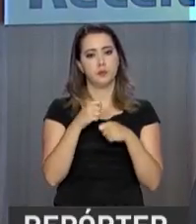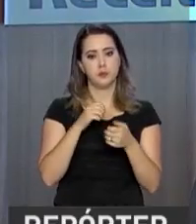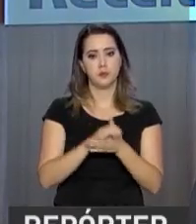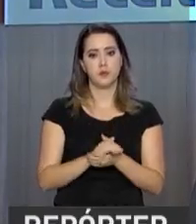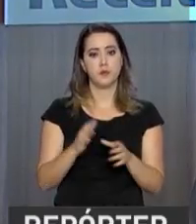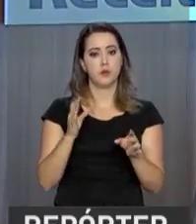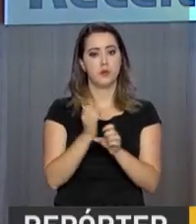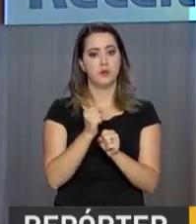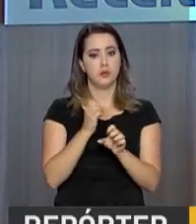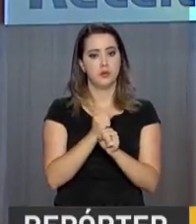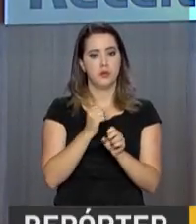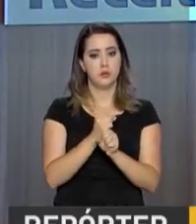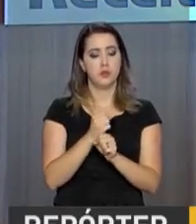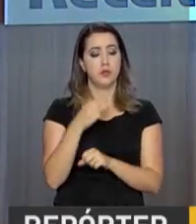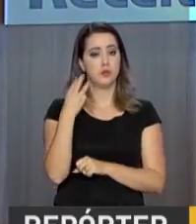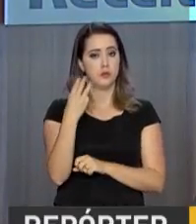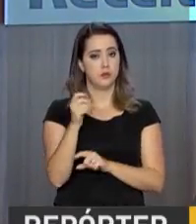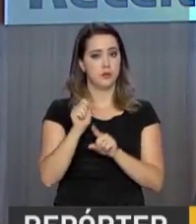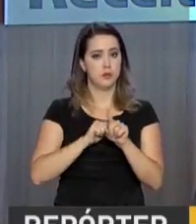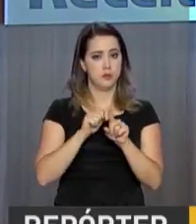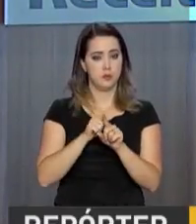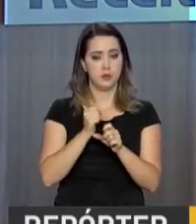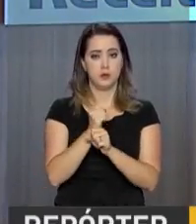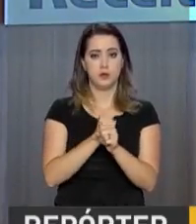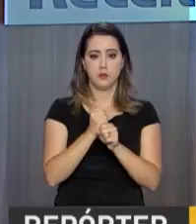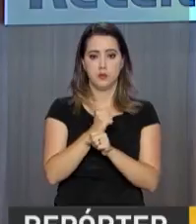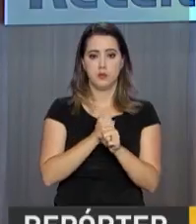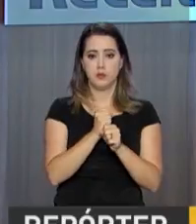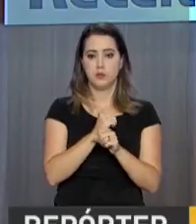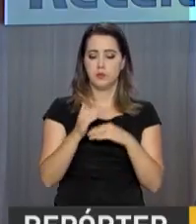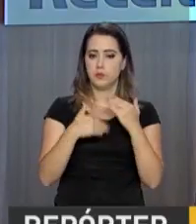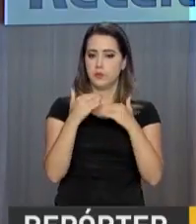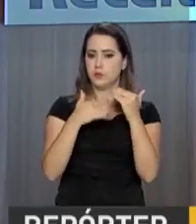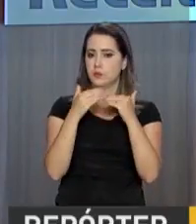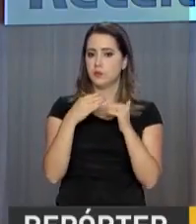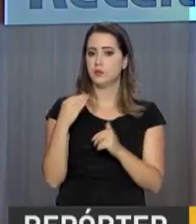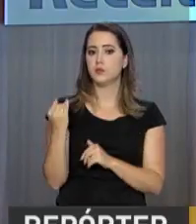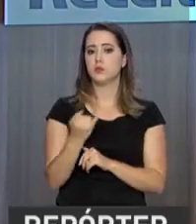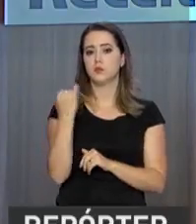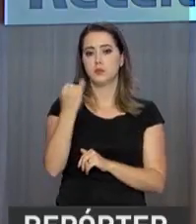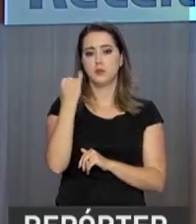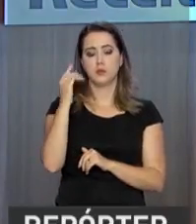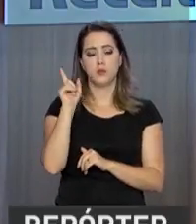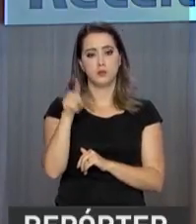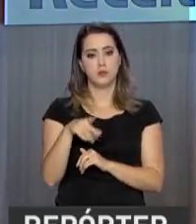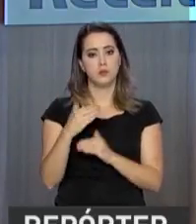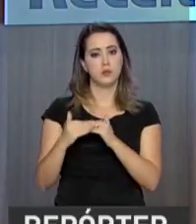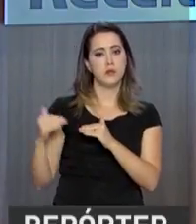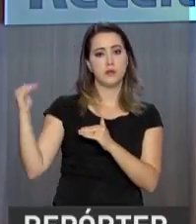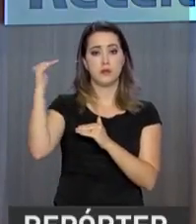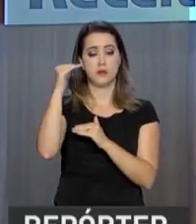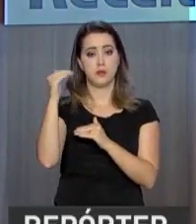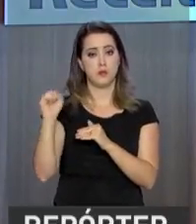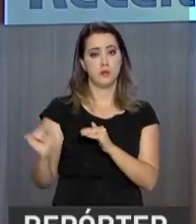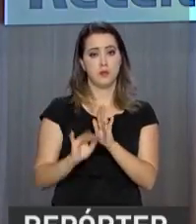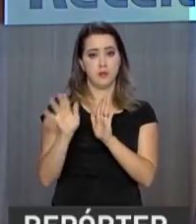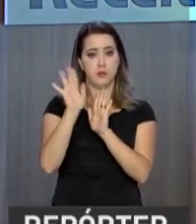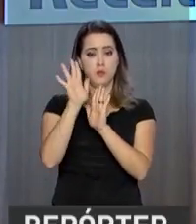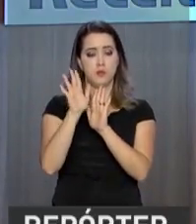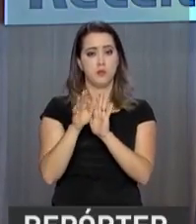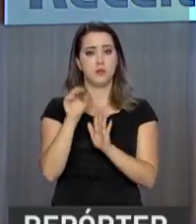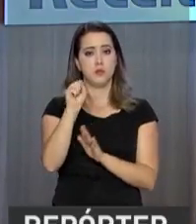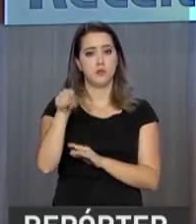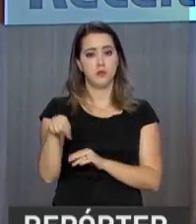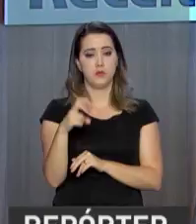acumulado dos três primeiros meses do ano a arrecadação registrou um crescimento real ou seja acima da inflação de cerca de